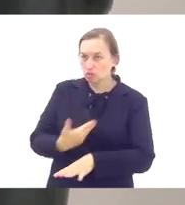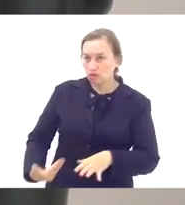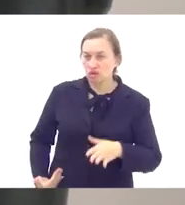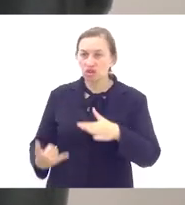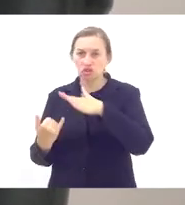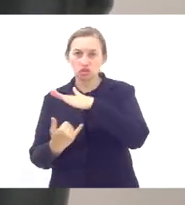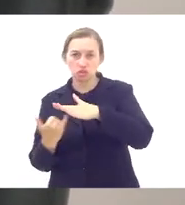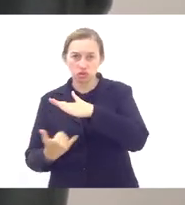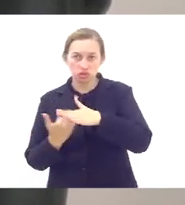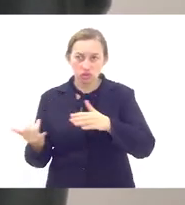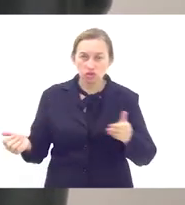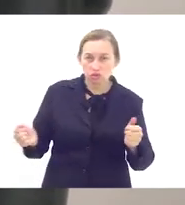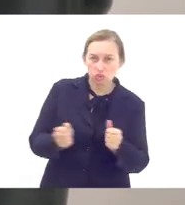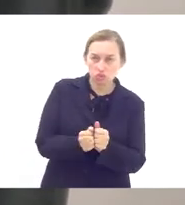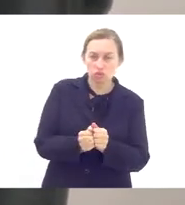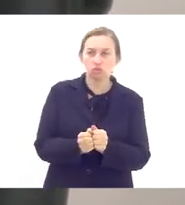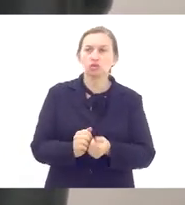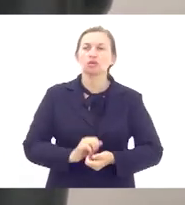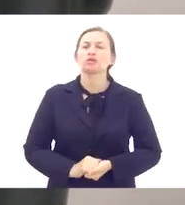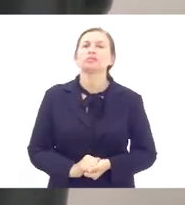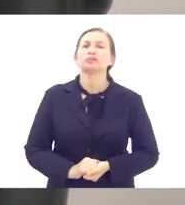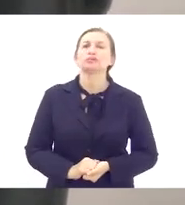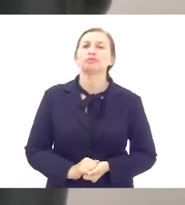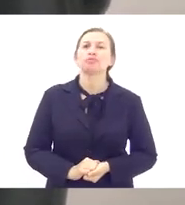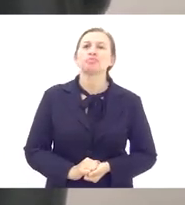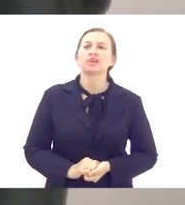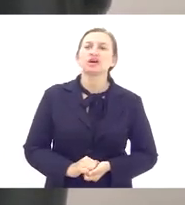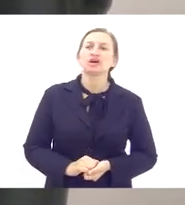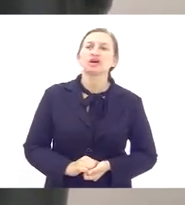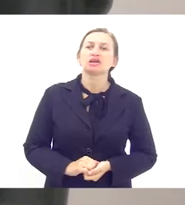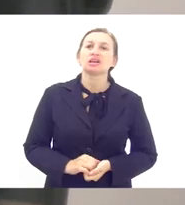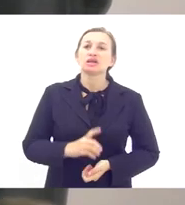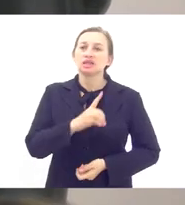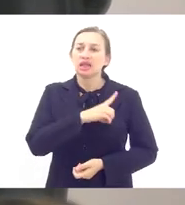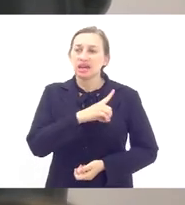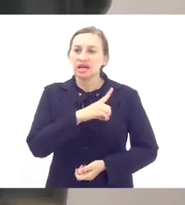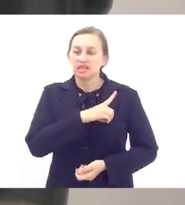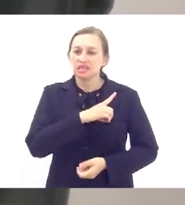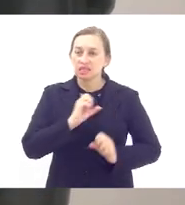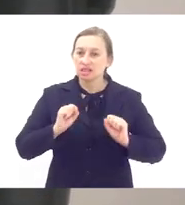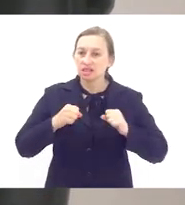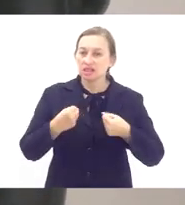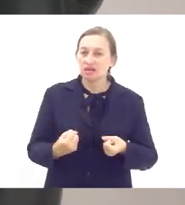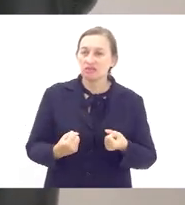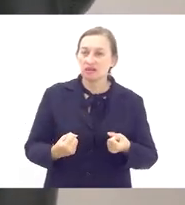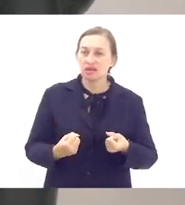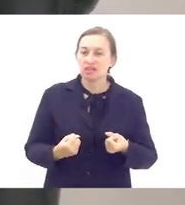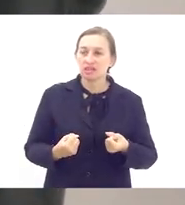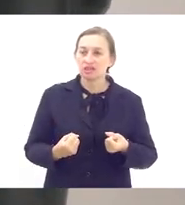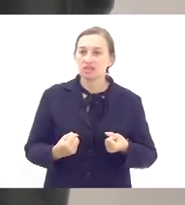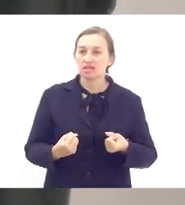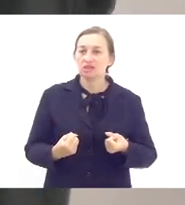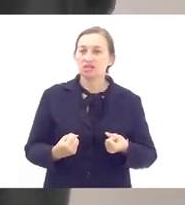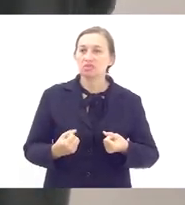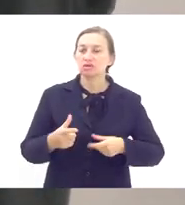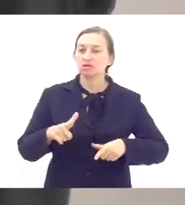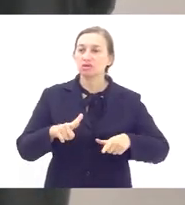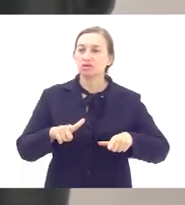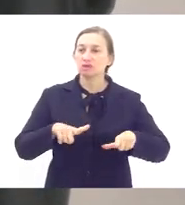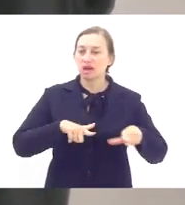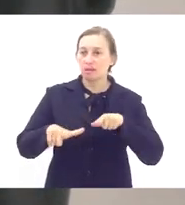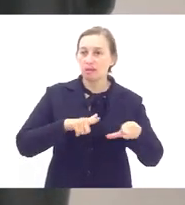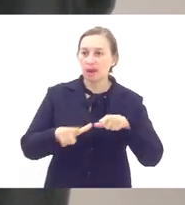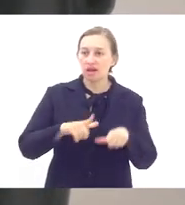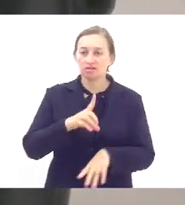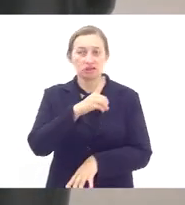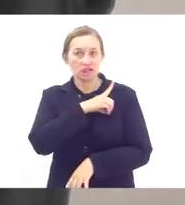instituições envolvidas, né. A DDSD é a Delegacia em Defesa dos Serviços Delegados. Então, a